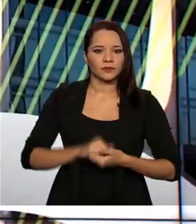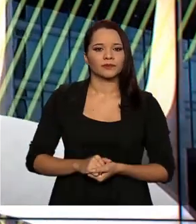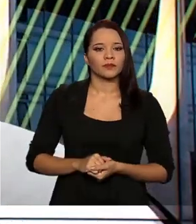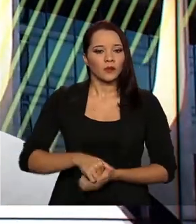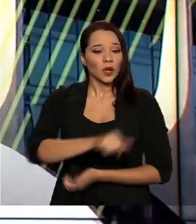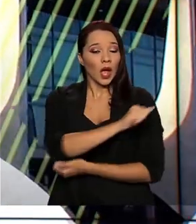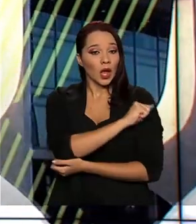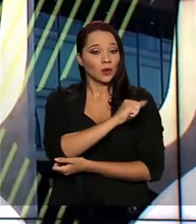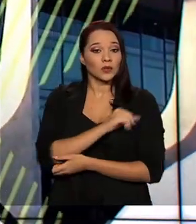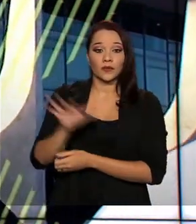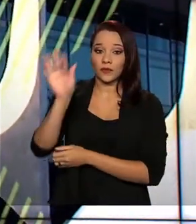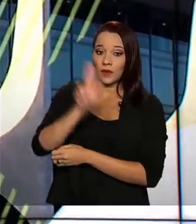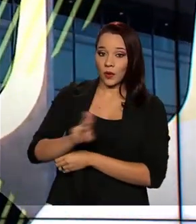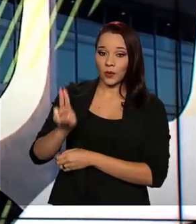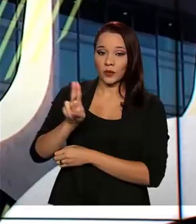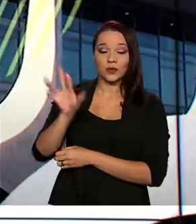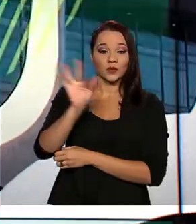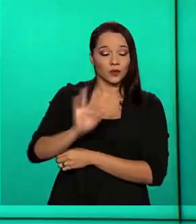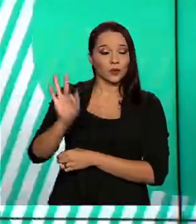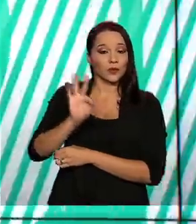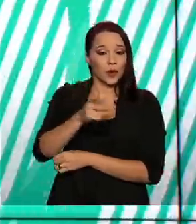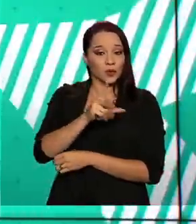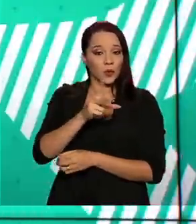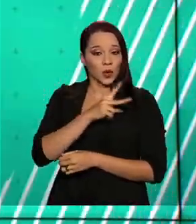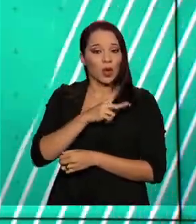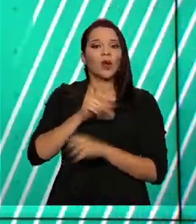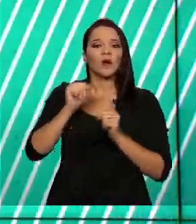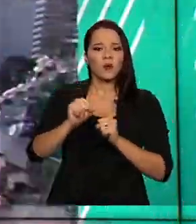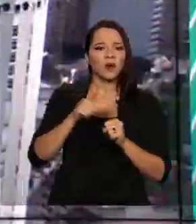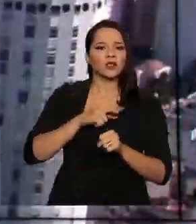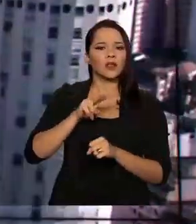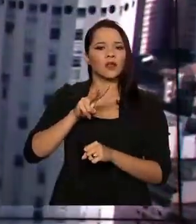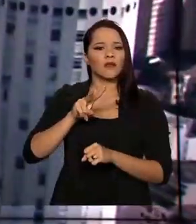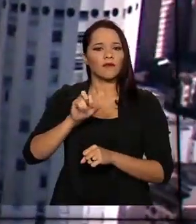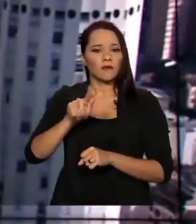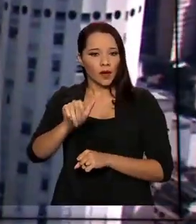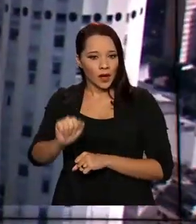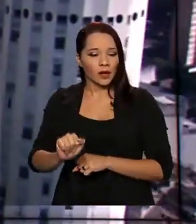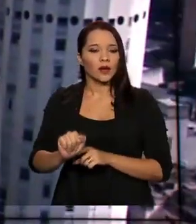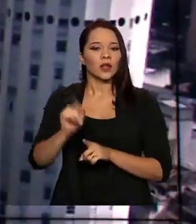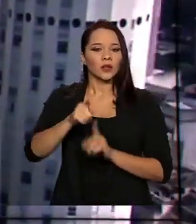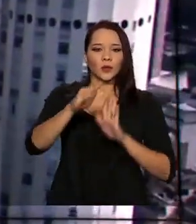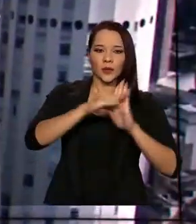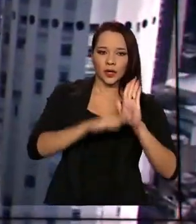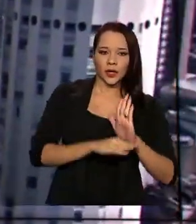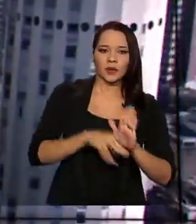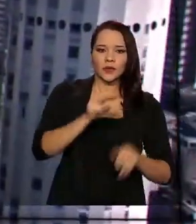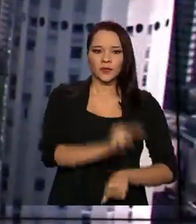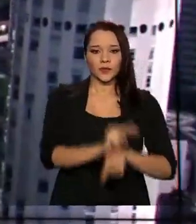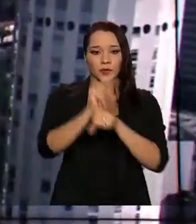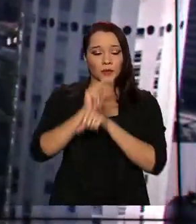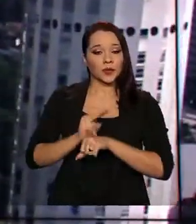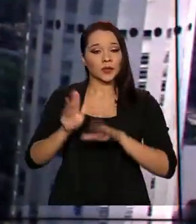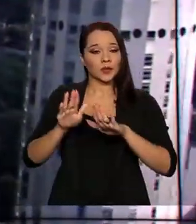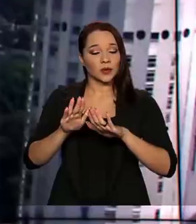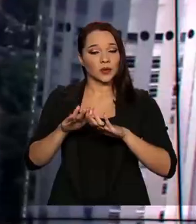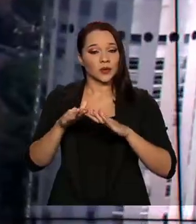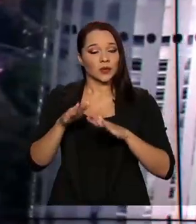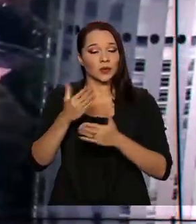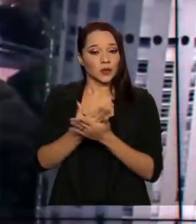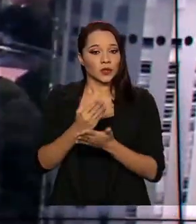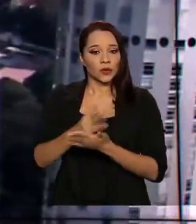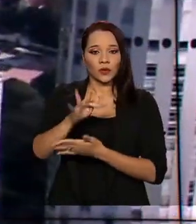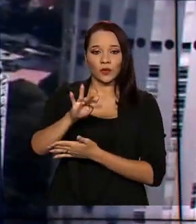estudantes de universidades particulares vão poder concorrer a vagas remanescentes do Programa de Financiamento Estudantil, FIES,